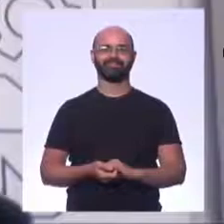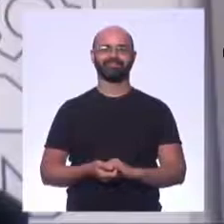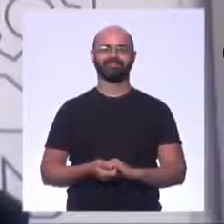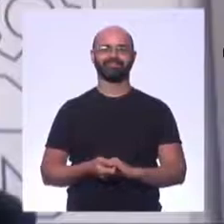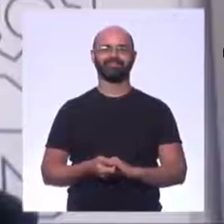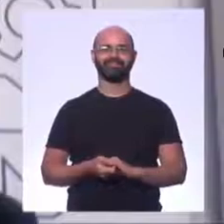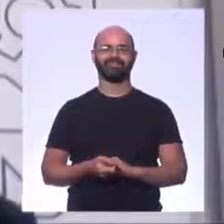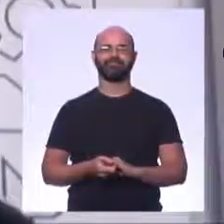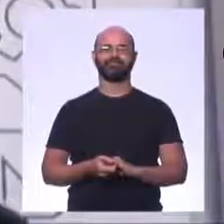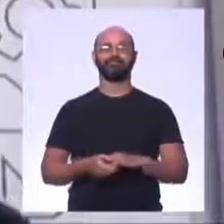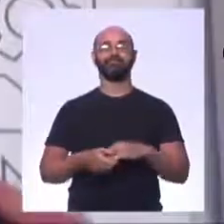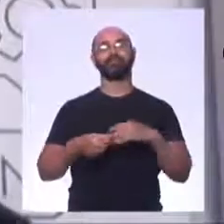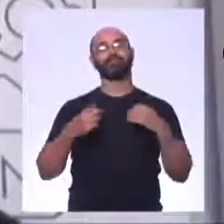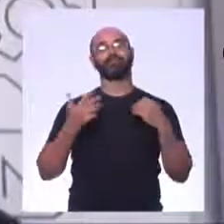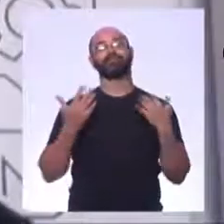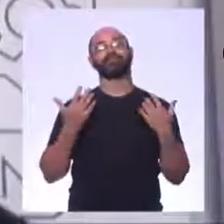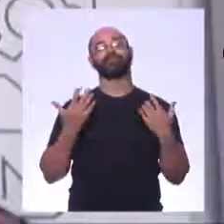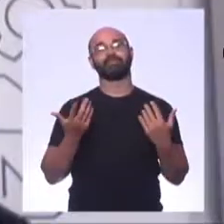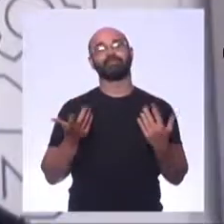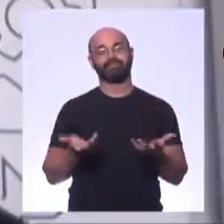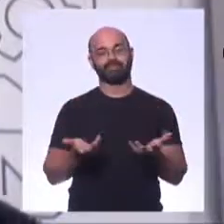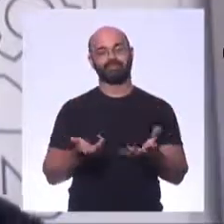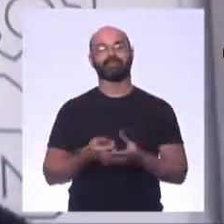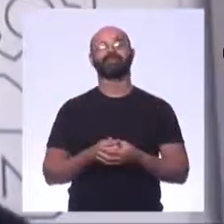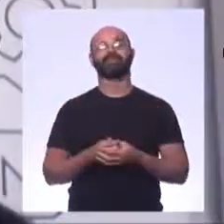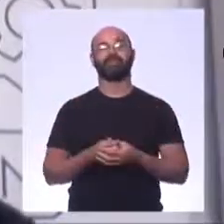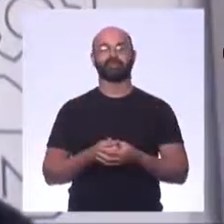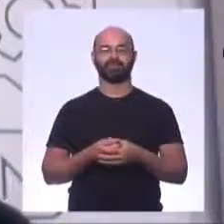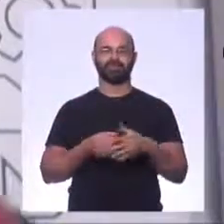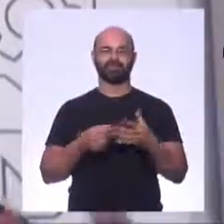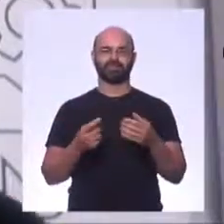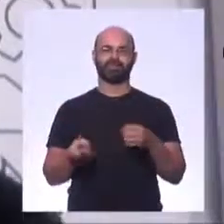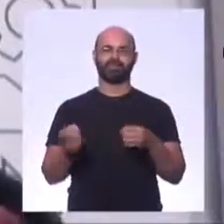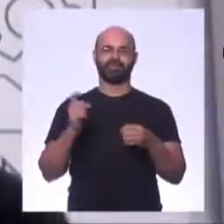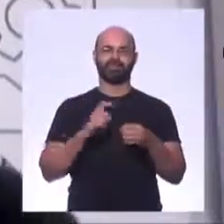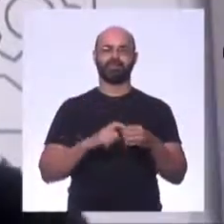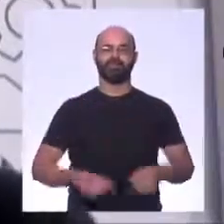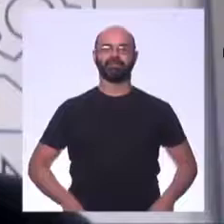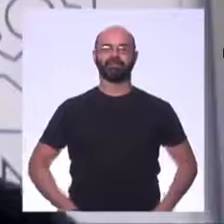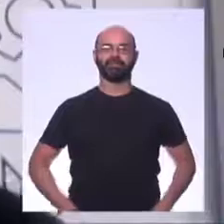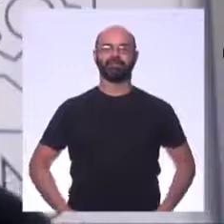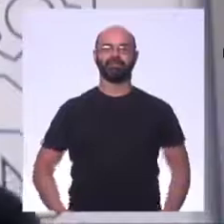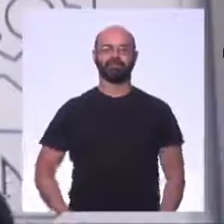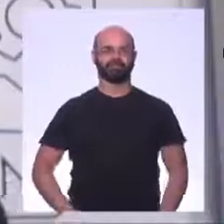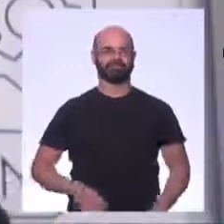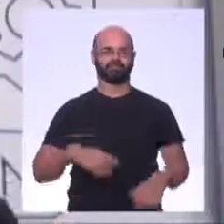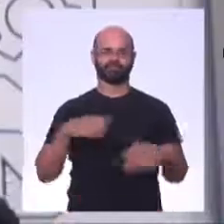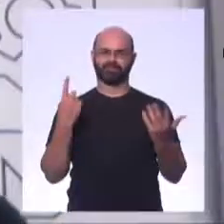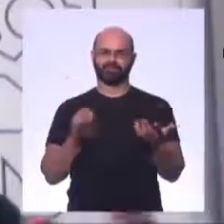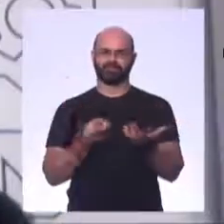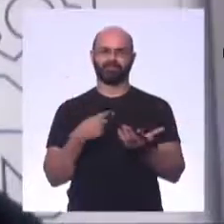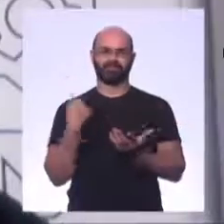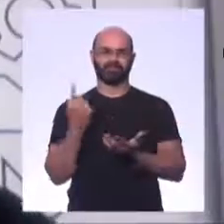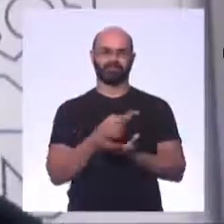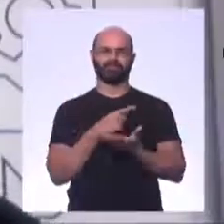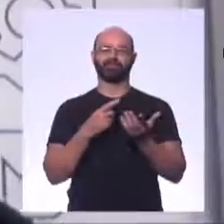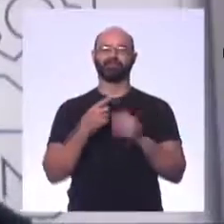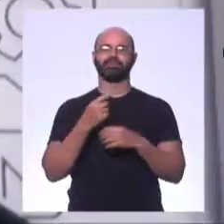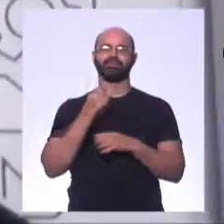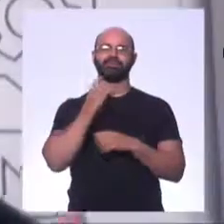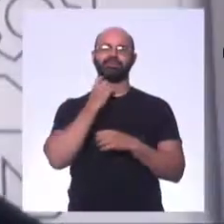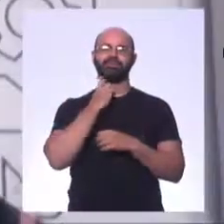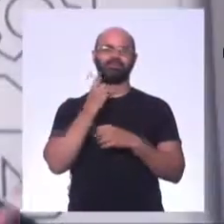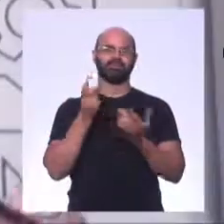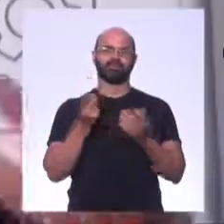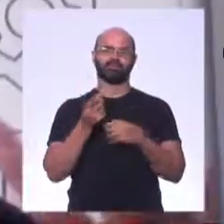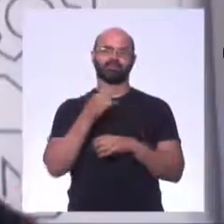Então, retomando um pouco aqui da nossa discussão. Então, nós temos várias fontes de energia, né? Como eu havia